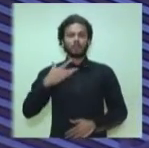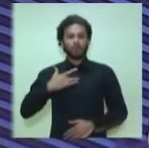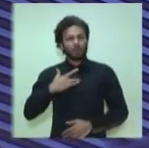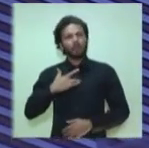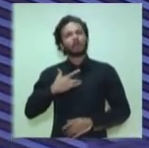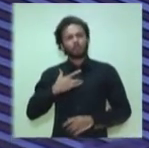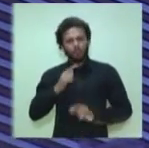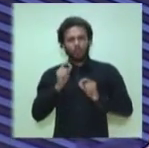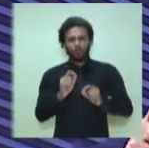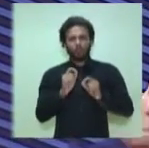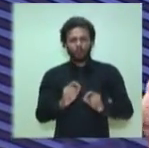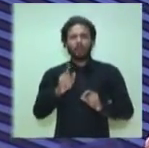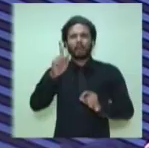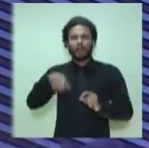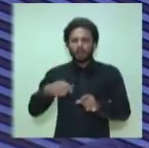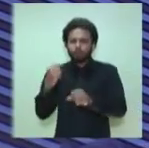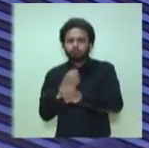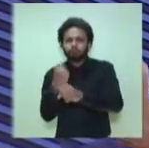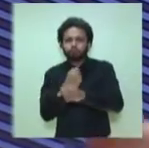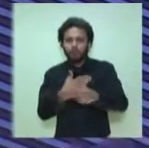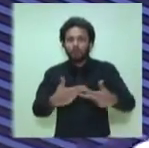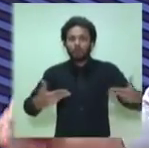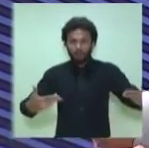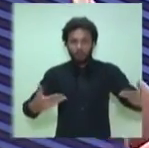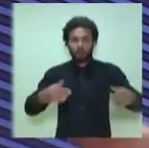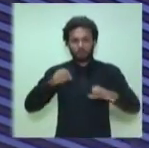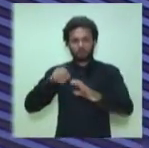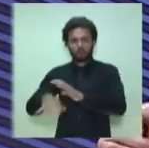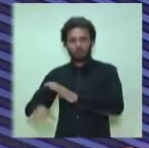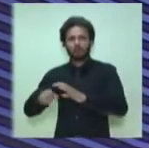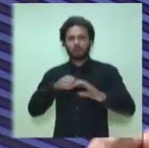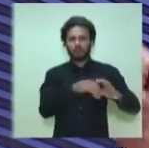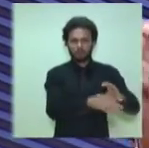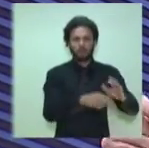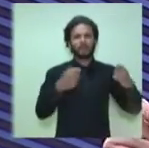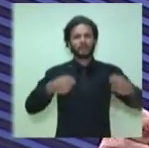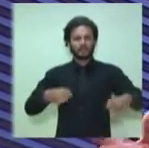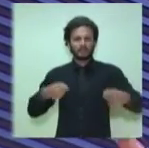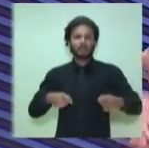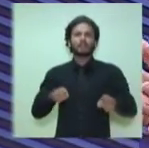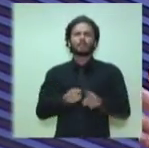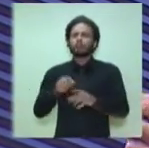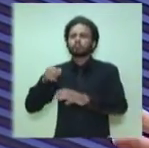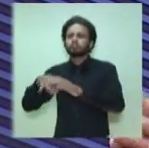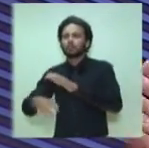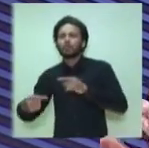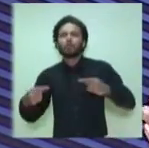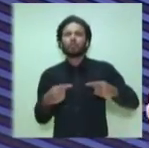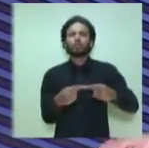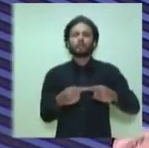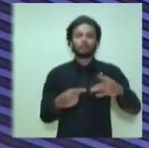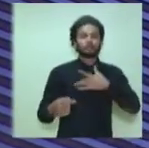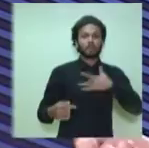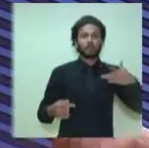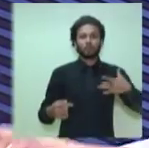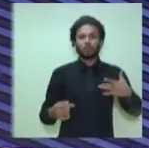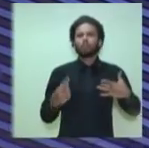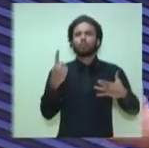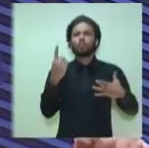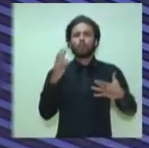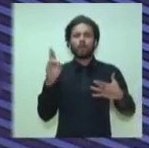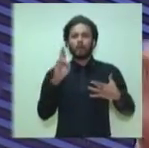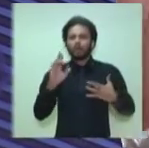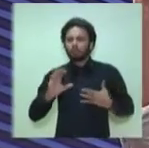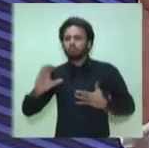com preocupação com saneamento básico. Você sabe que saneamento básico tem a ver com saúde. Cada real investido em saneamento